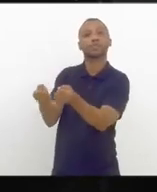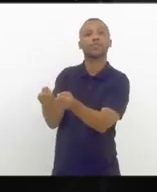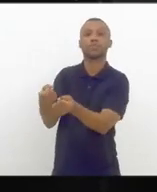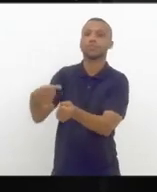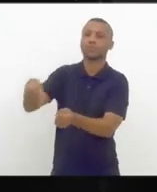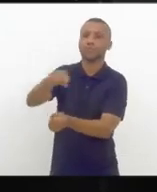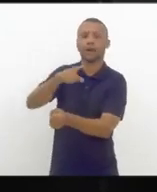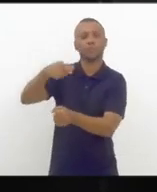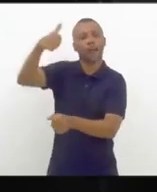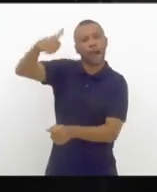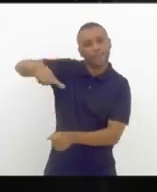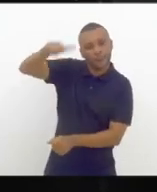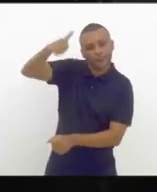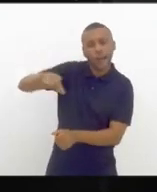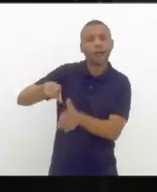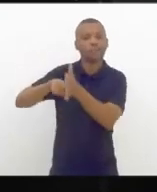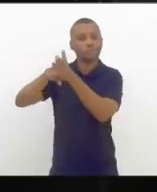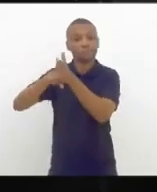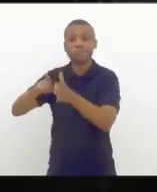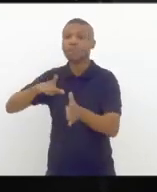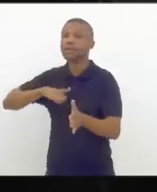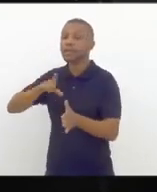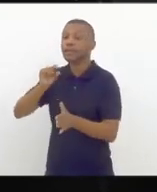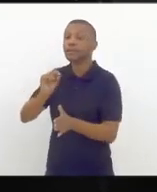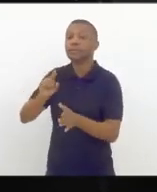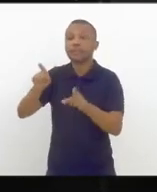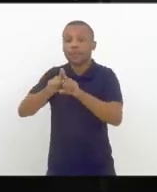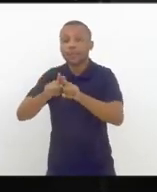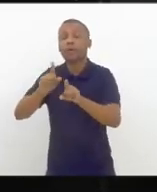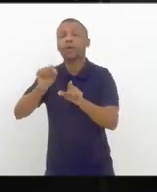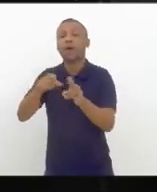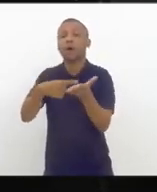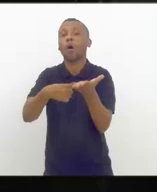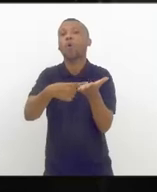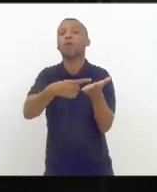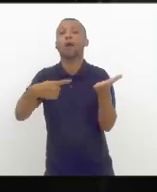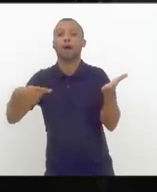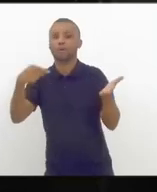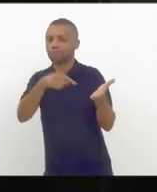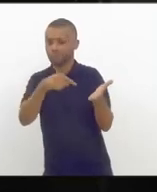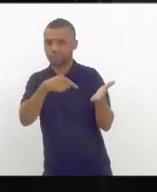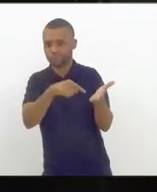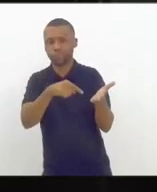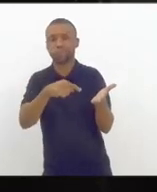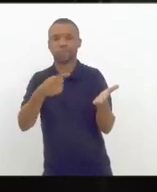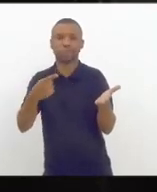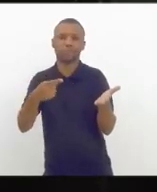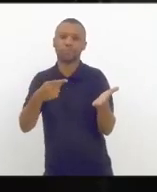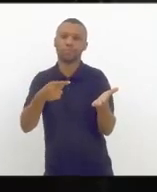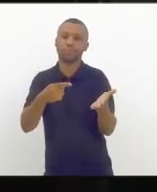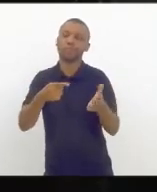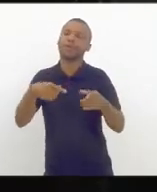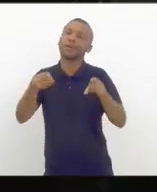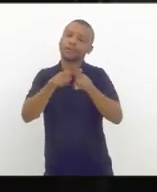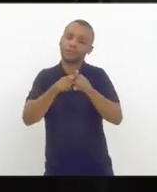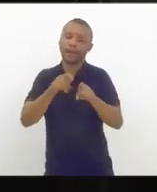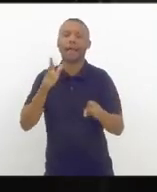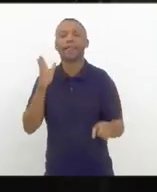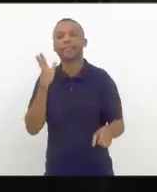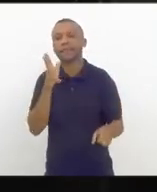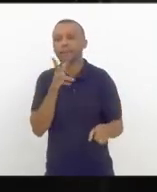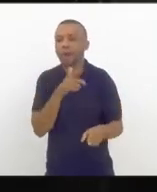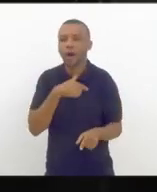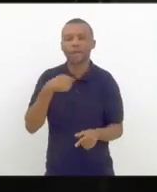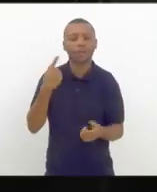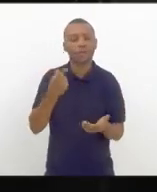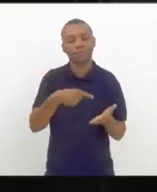fazer o diagnóstico e ter o laudo porque um dos grandes problemas tem sido também a demora nos laudos Então quero fazer